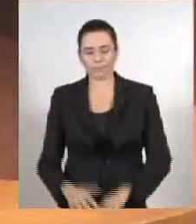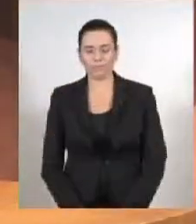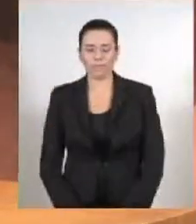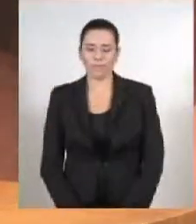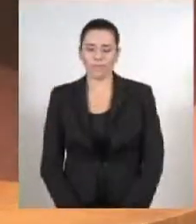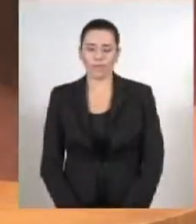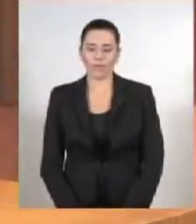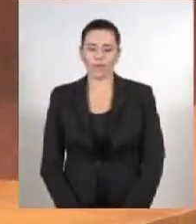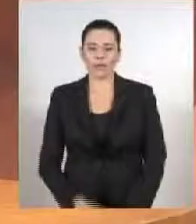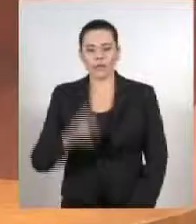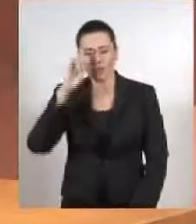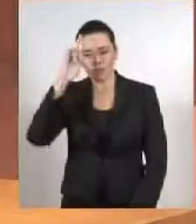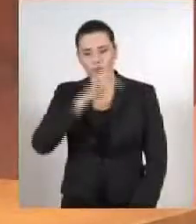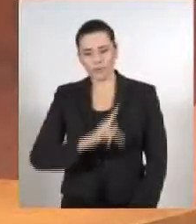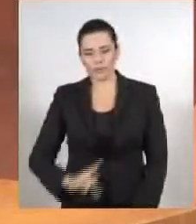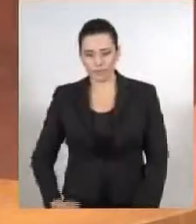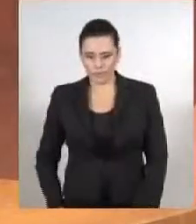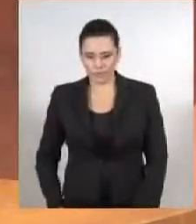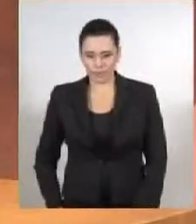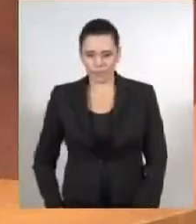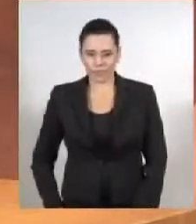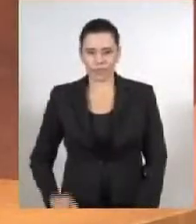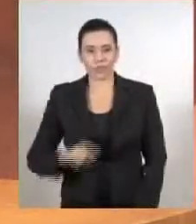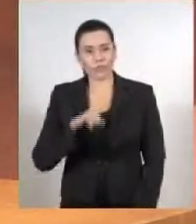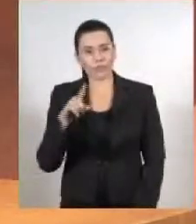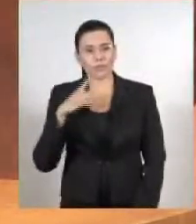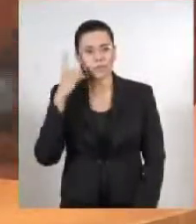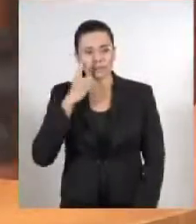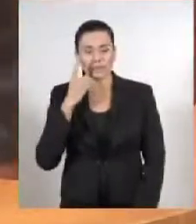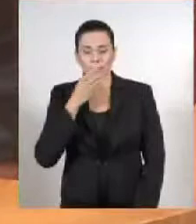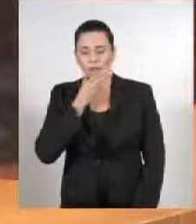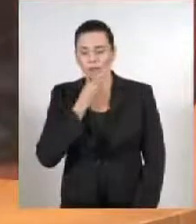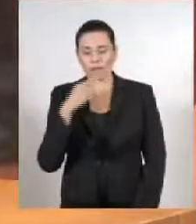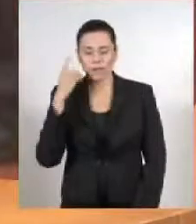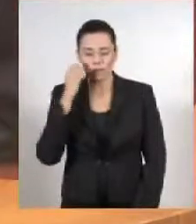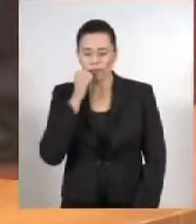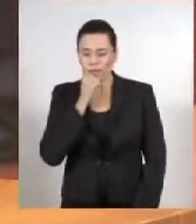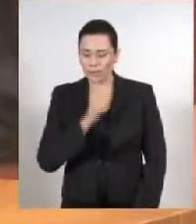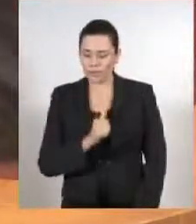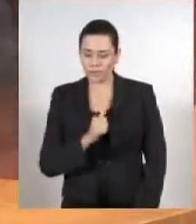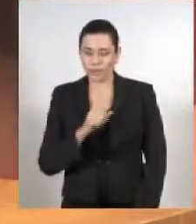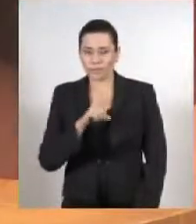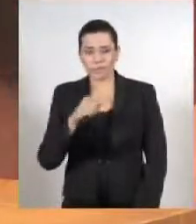Excelentíssimo senhor presidente, senhores e senhoras deputados, imprensa,